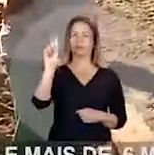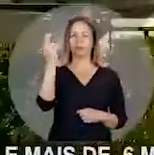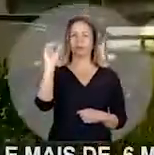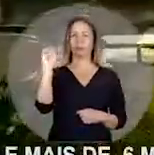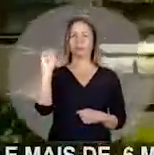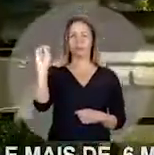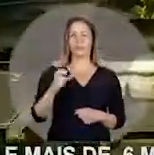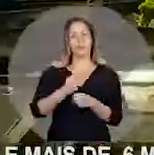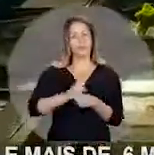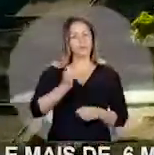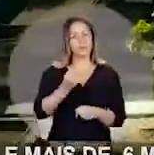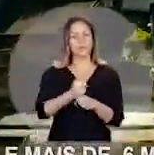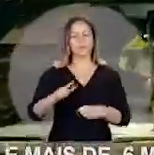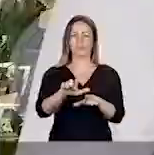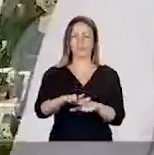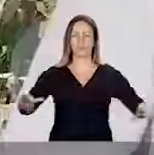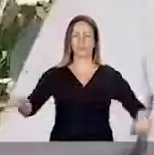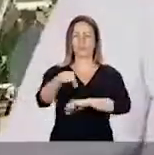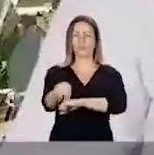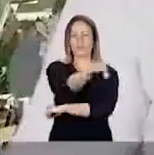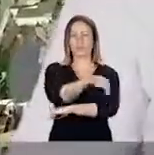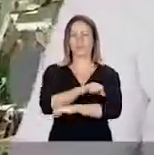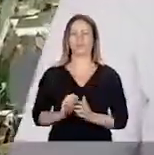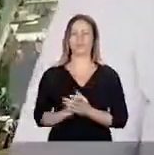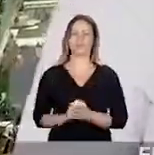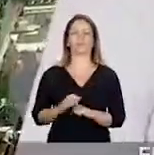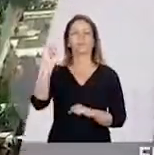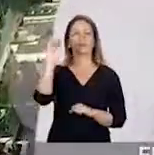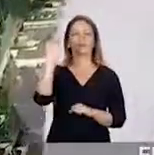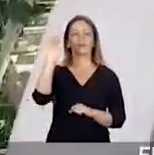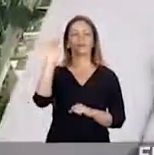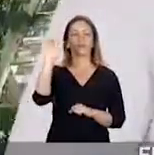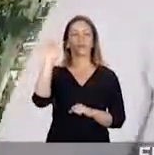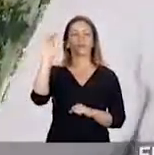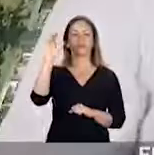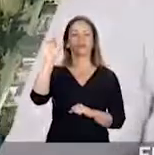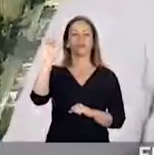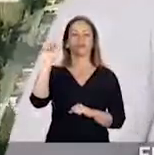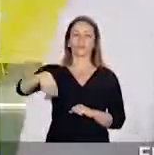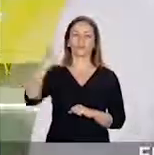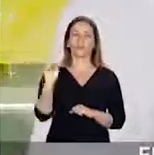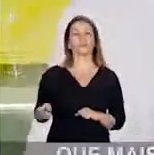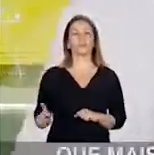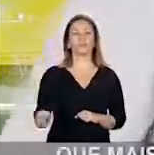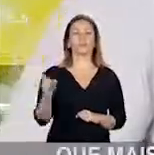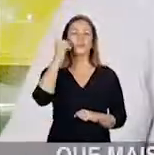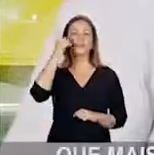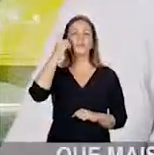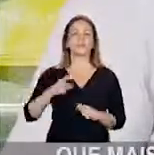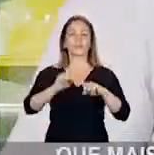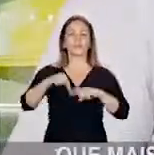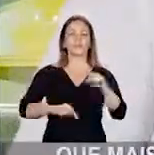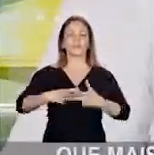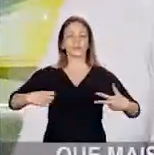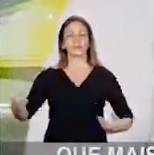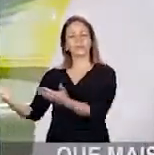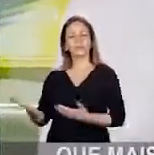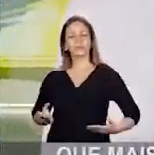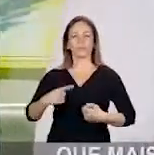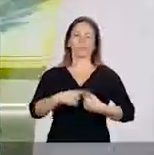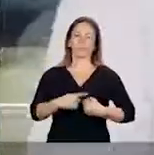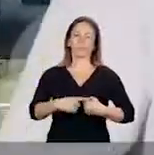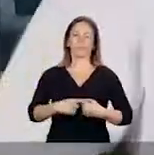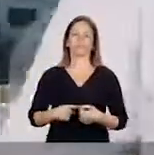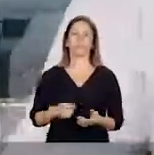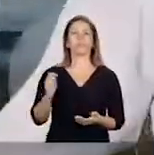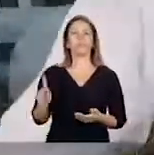milhões para obras de saneamento e asfalto. E a você, iguaçuano, fui, sou e sempre serei o deputado que mais destinou recurso para a nossa